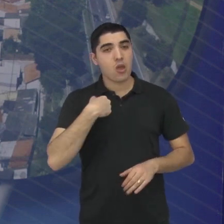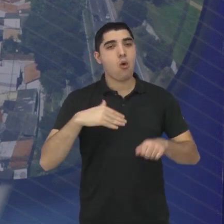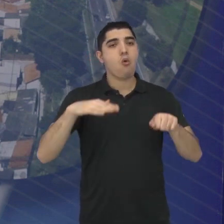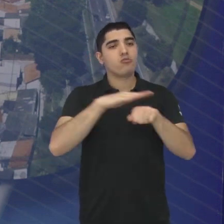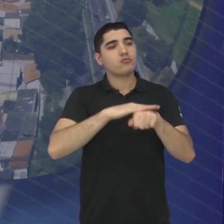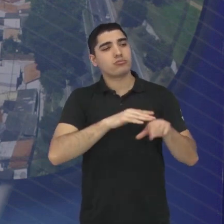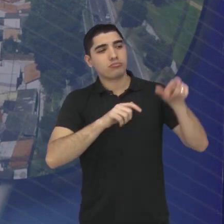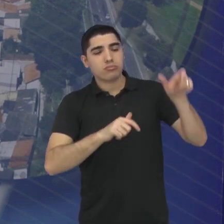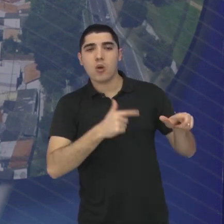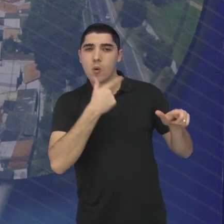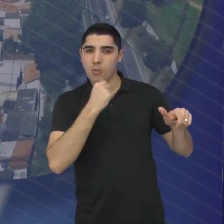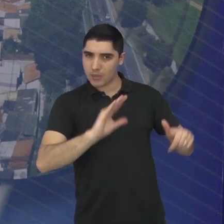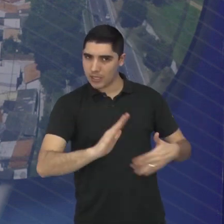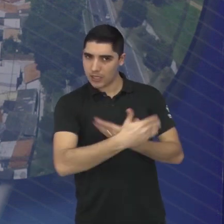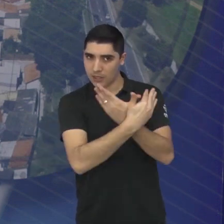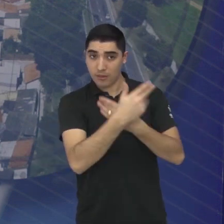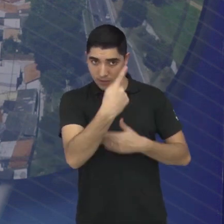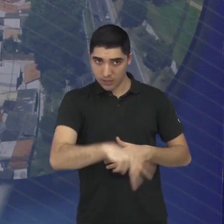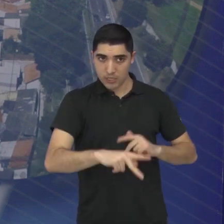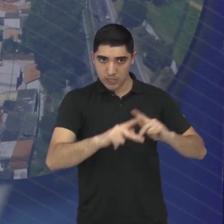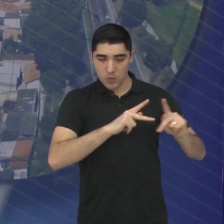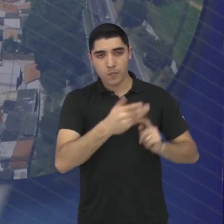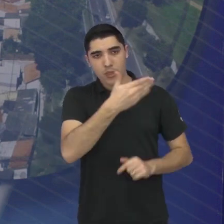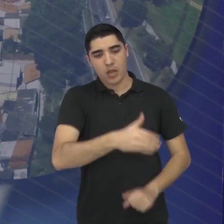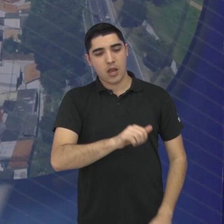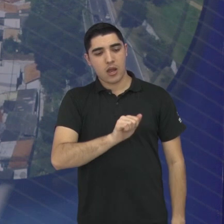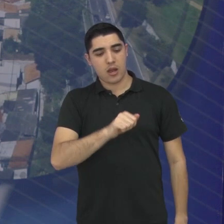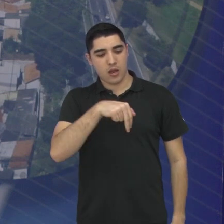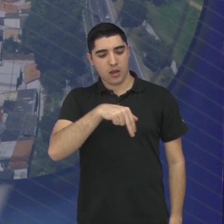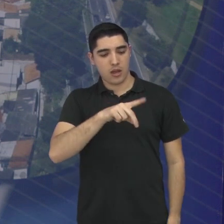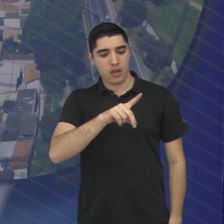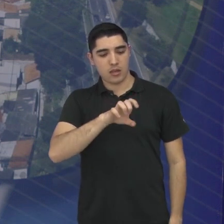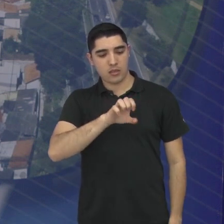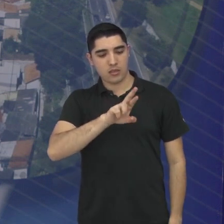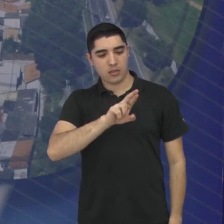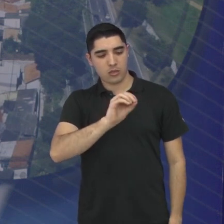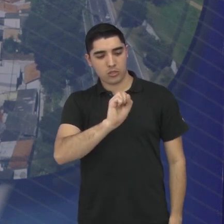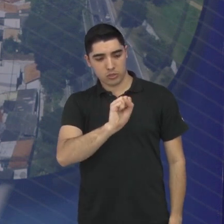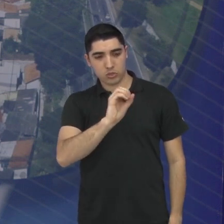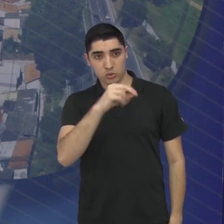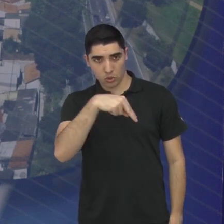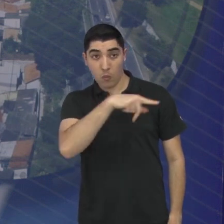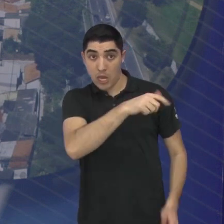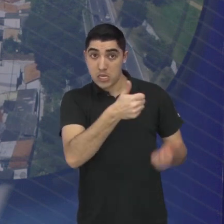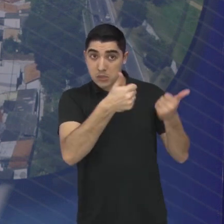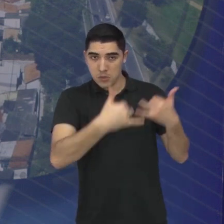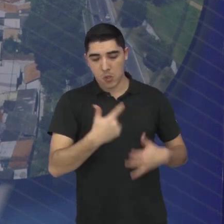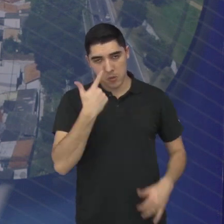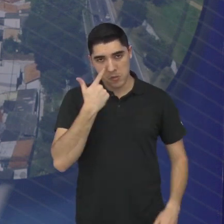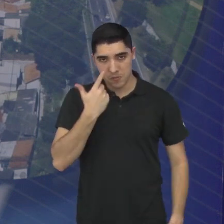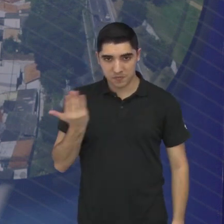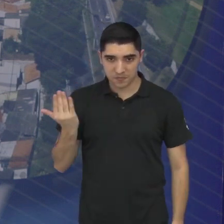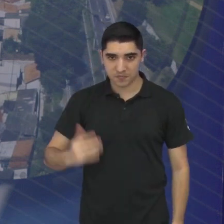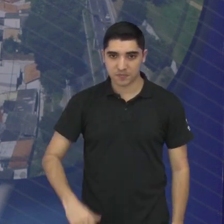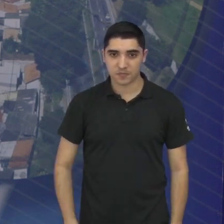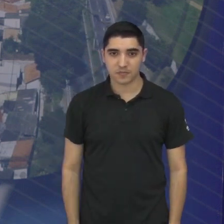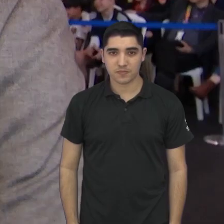conversei com o reitor do ITA aqui de São José dos Campos, o Anderson Correia, e ele comentou sobre este assunto. Olha